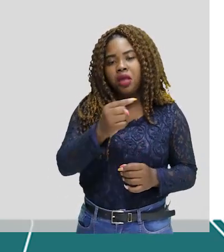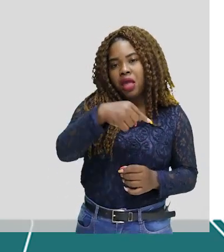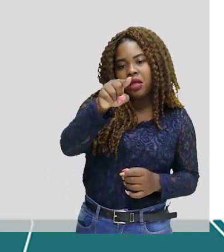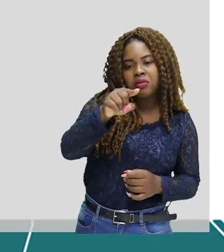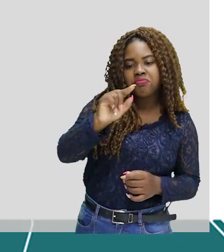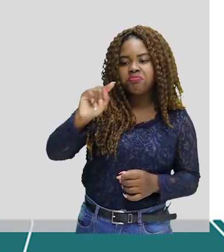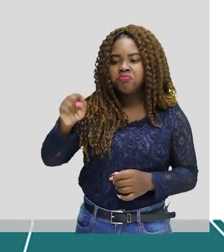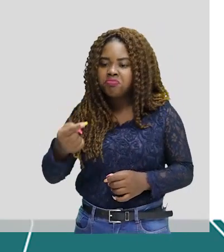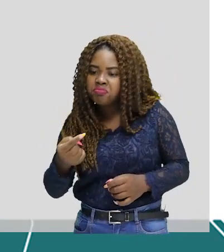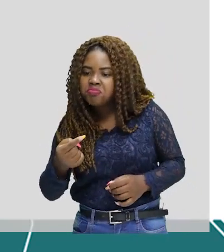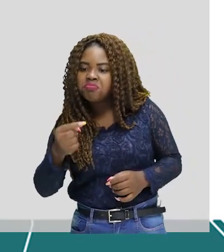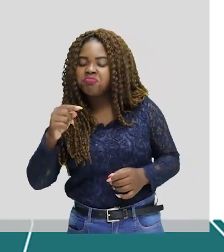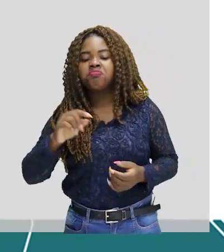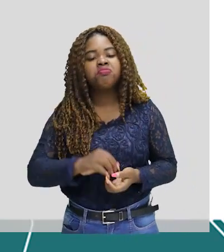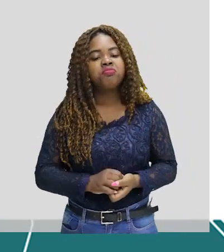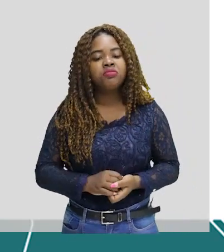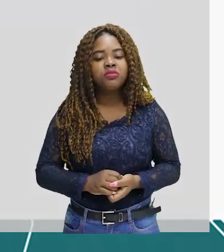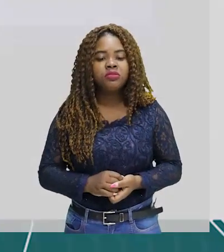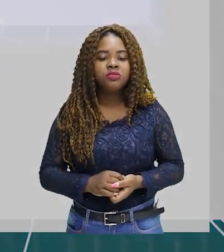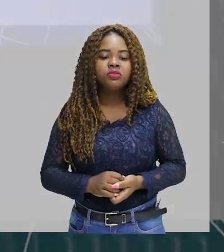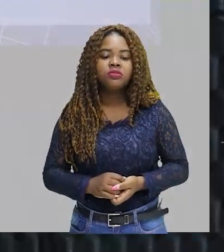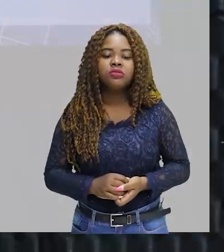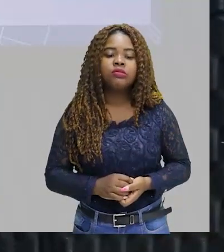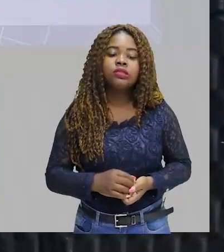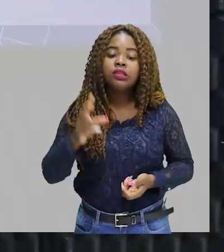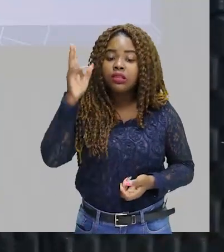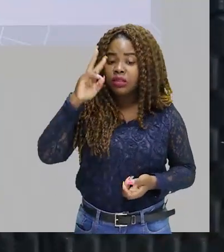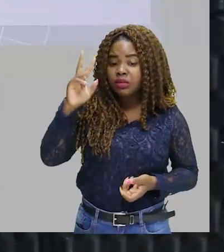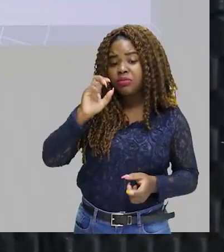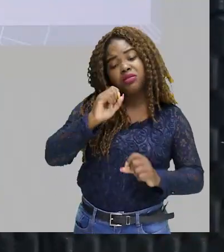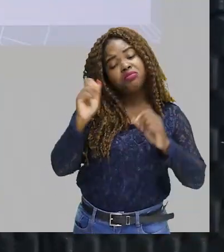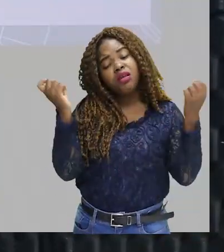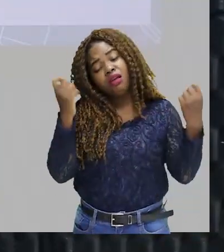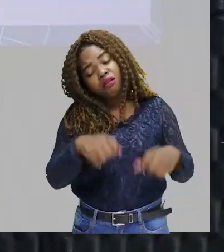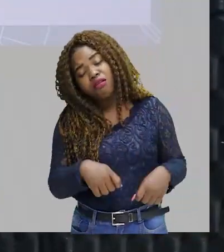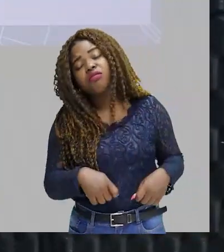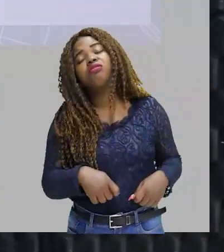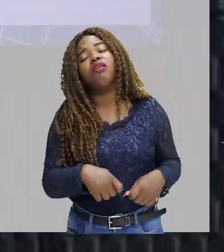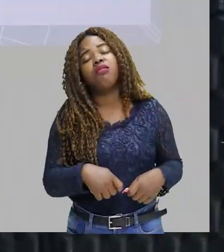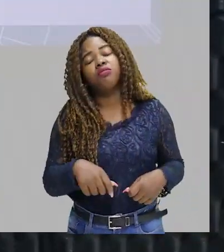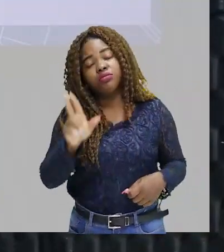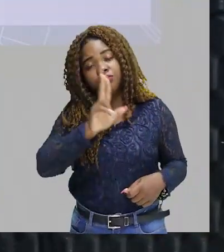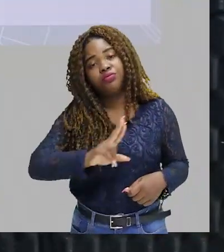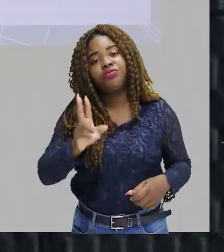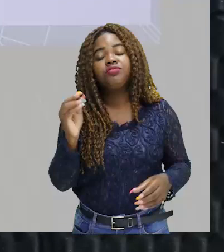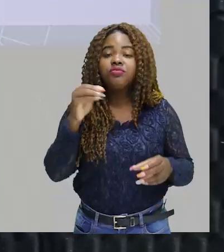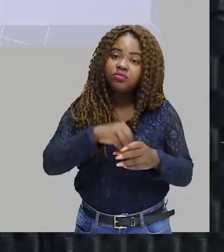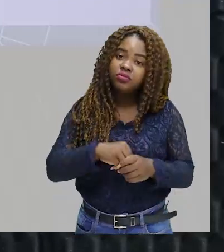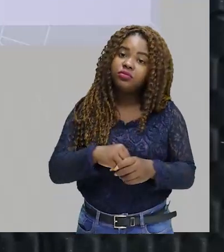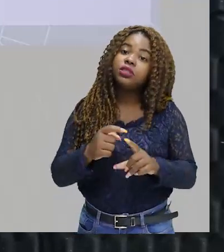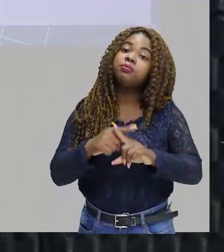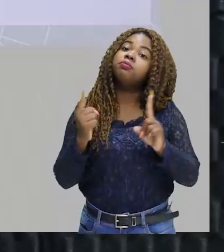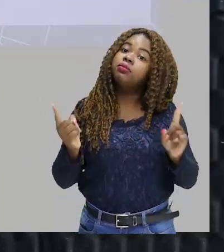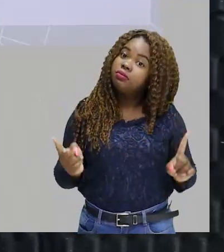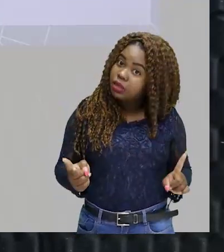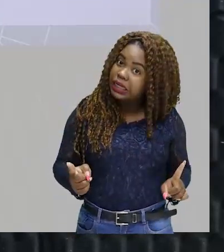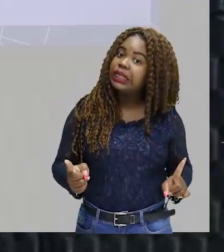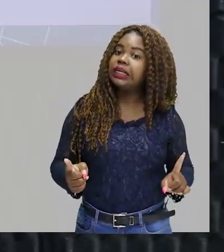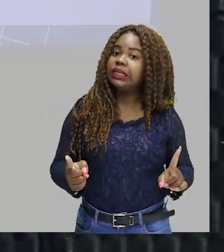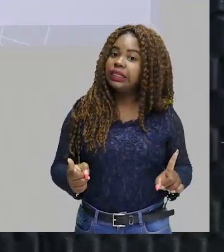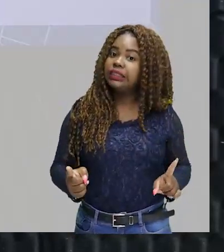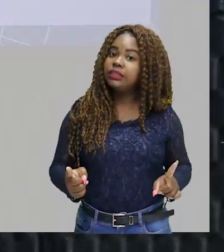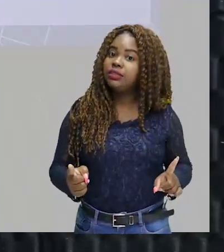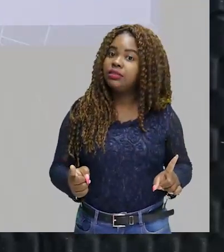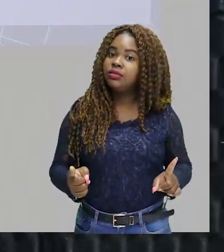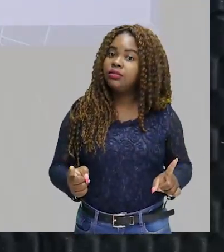e desvio ortográfico. Lembrando, turma, que é permitido a gente fazer isso dentro dessa linguagem, mas, claro, levando em conta